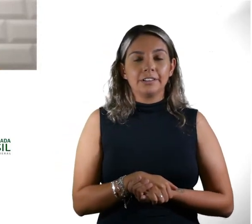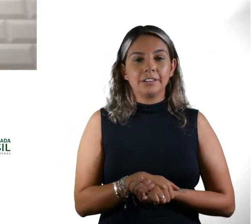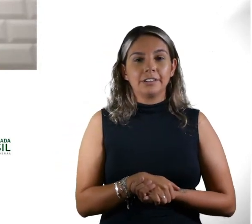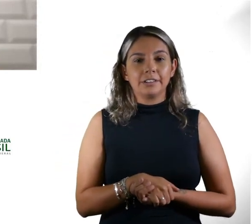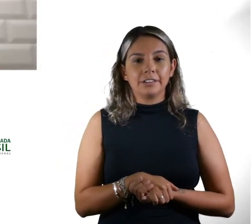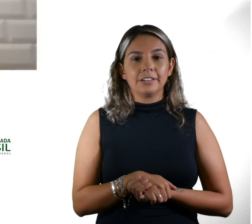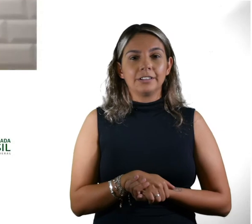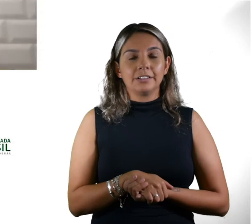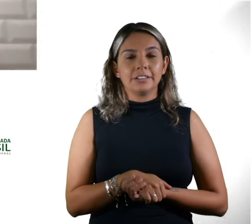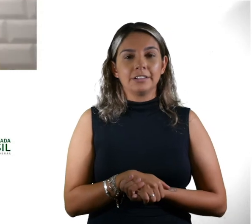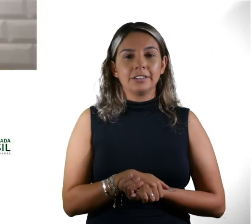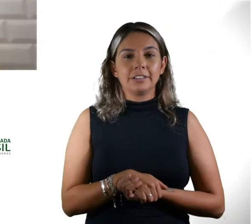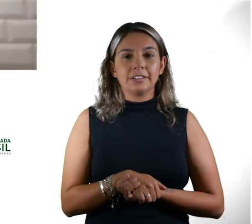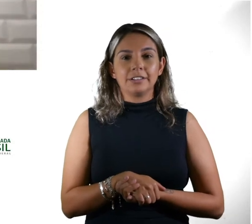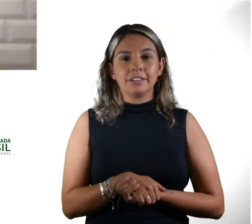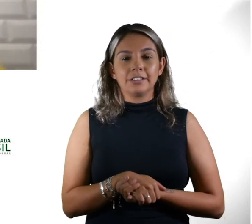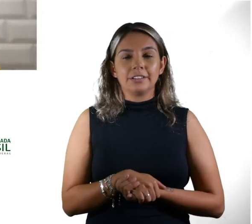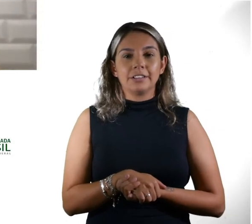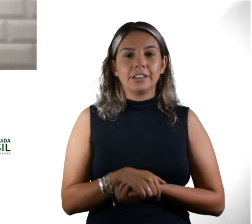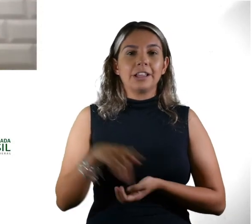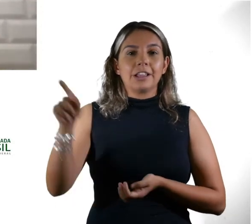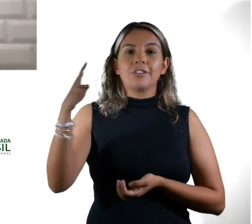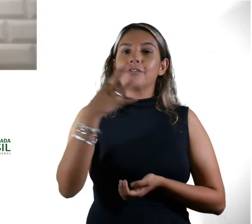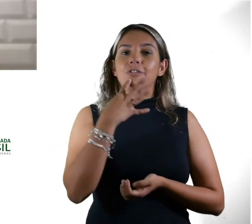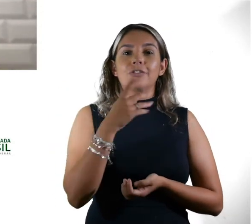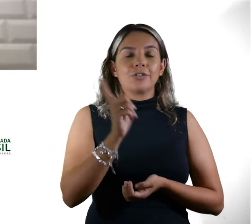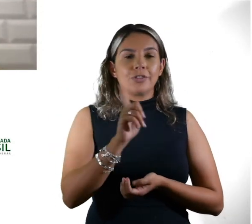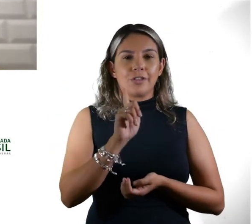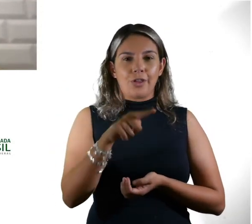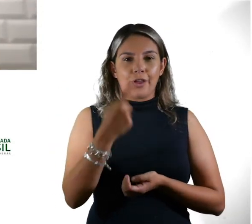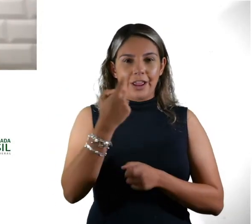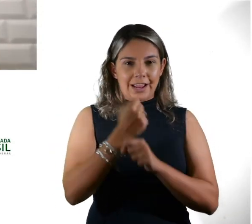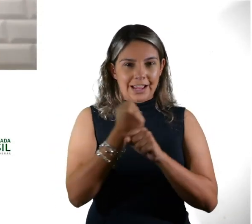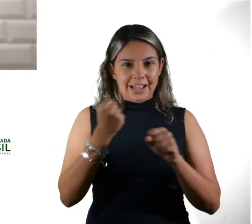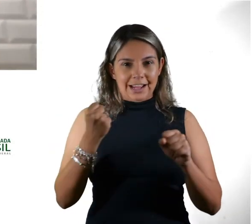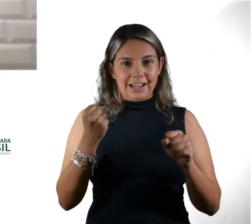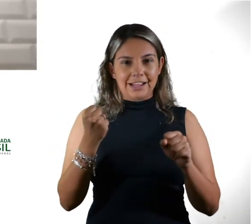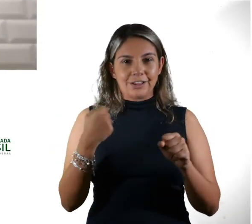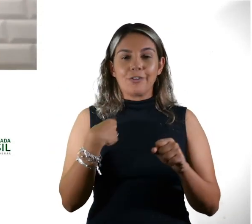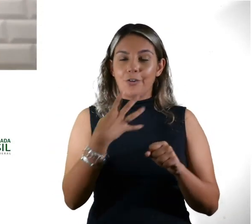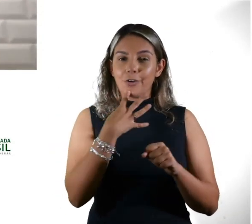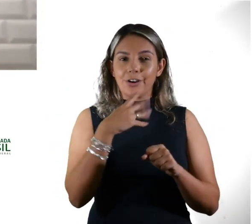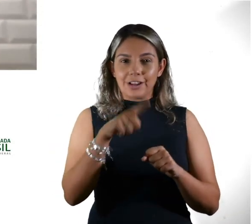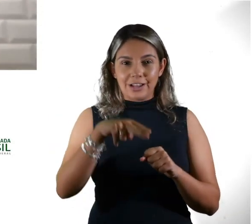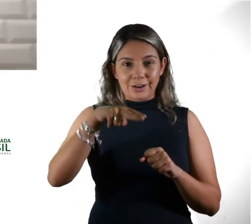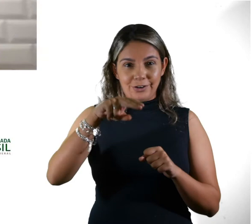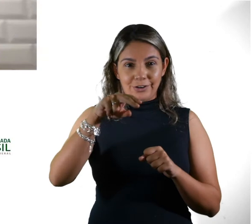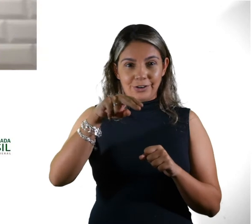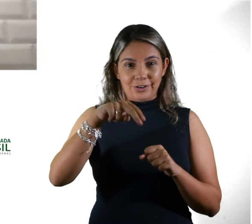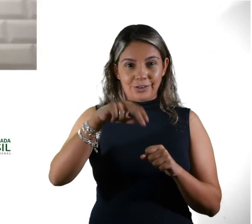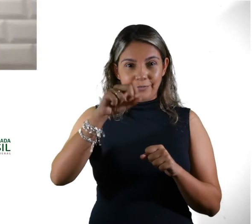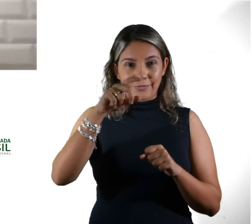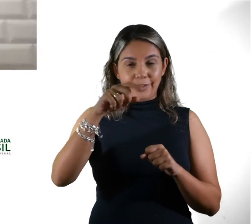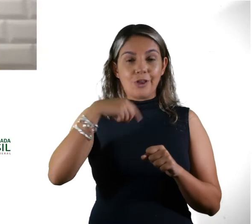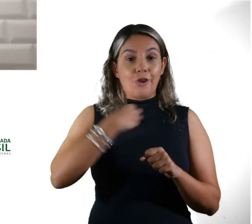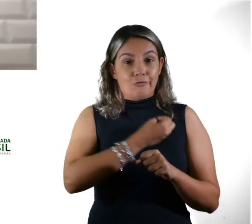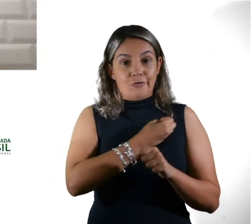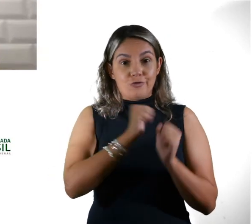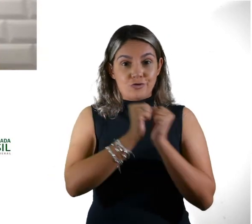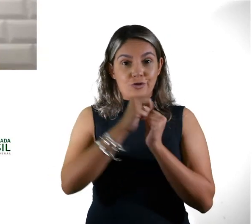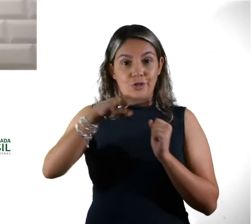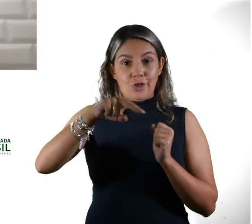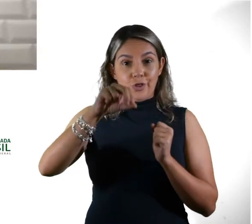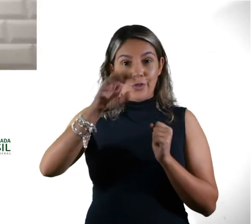Aí... Noémia eu conhecia ainda, a Noémia era uma grande figura, eu conhecia a Noémia, ainda convivi com a Noémia